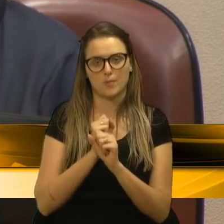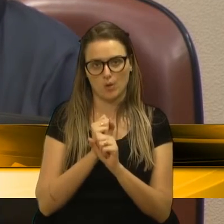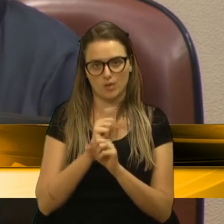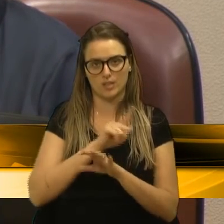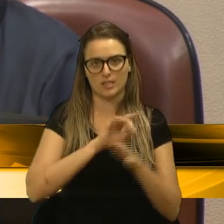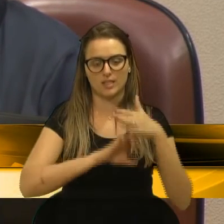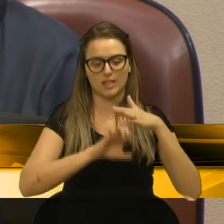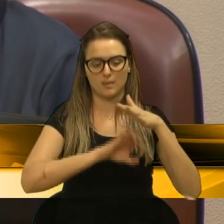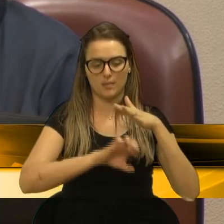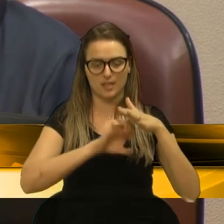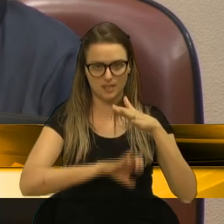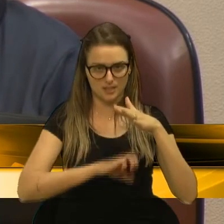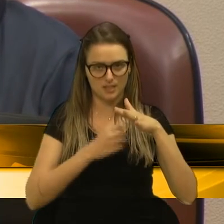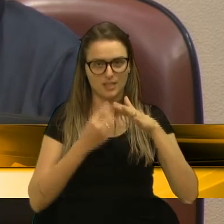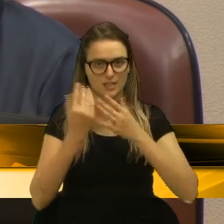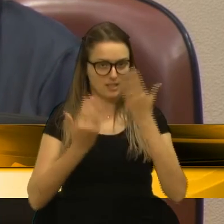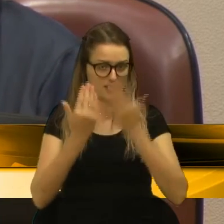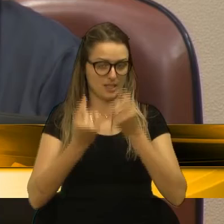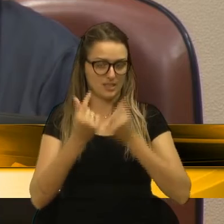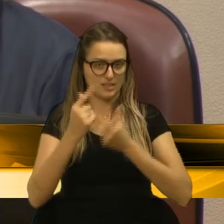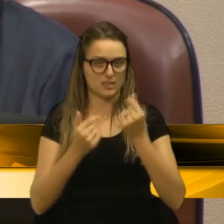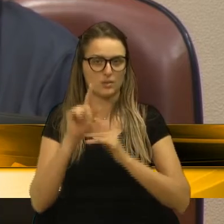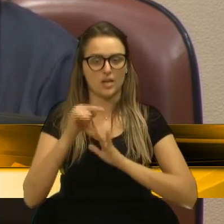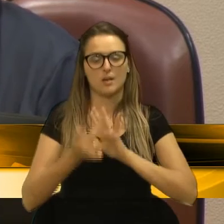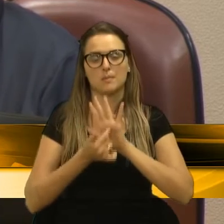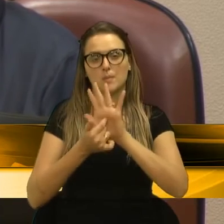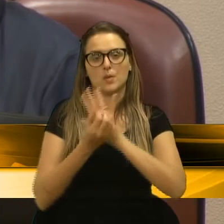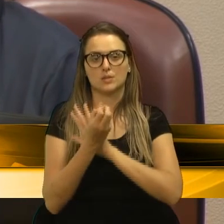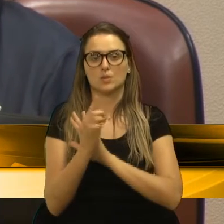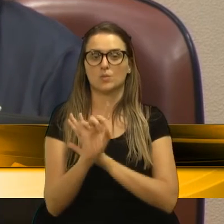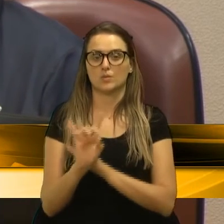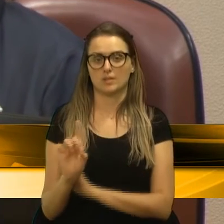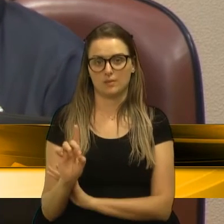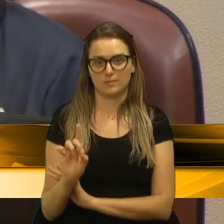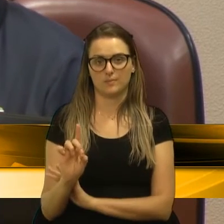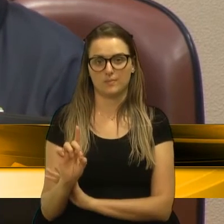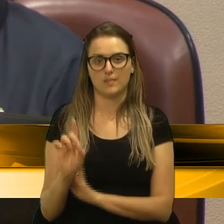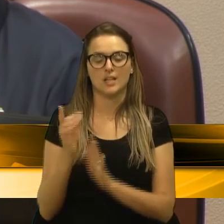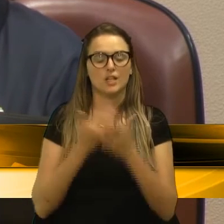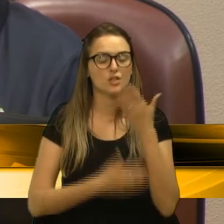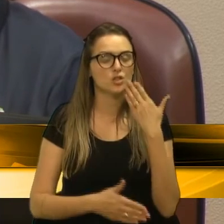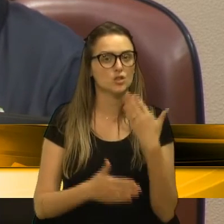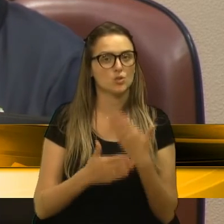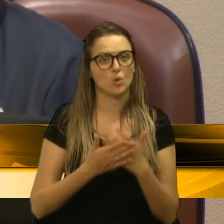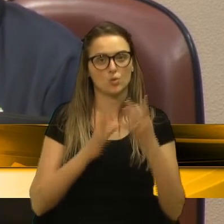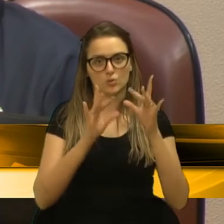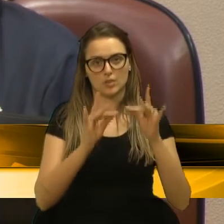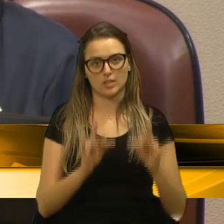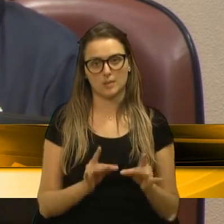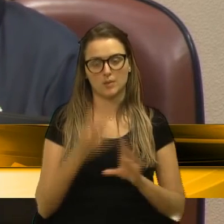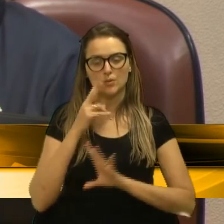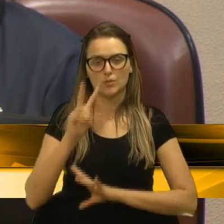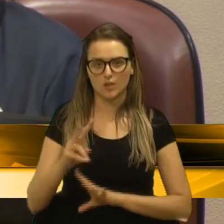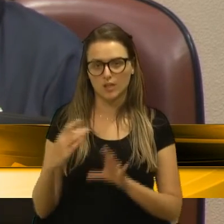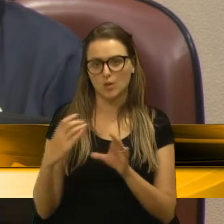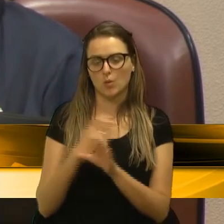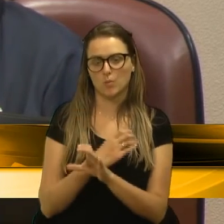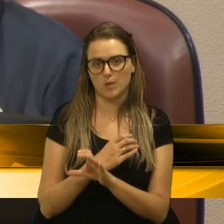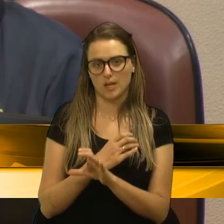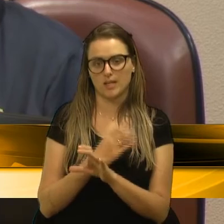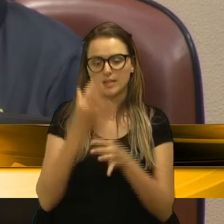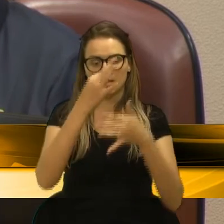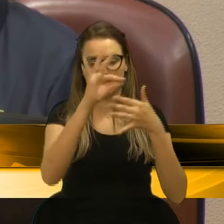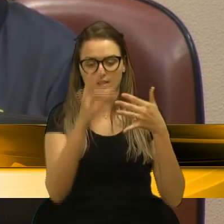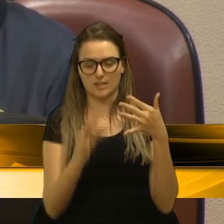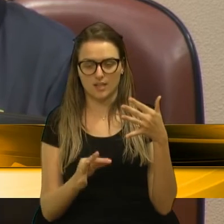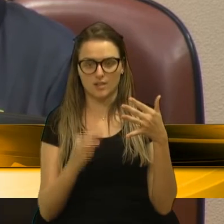atribuída objetivamente a partir da apresentação ou não de tais requisitos. Veja que quase a totalidade dos critérios